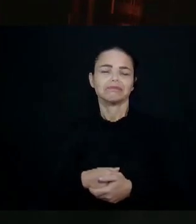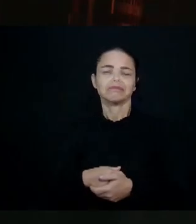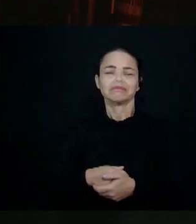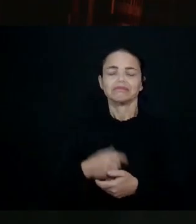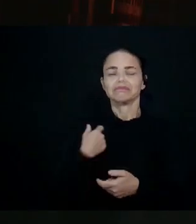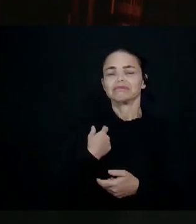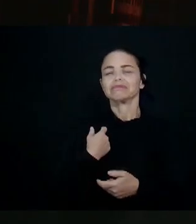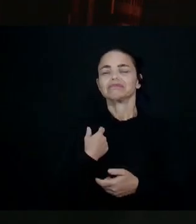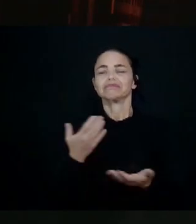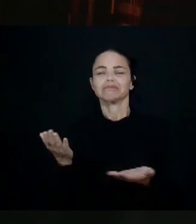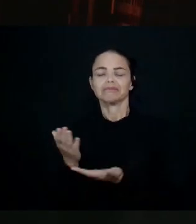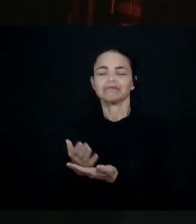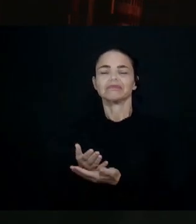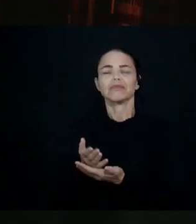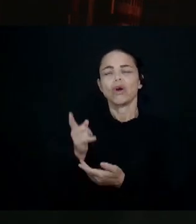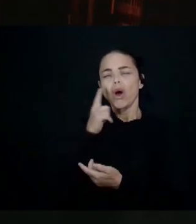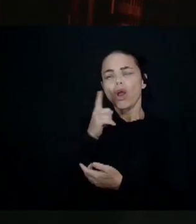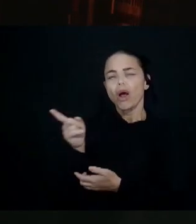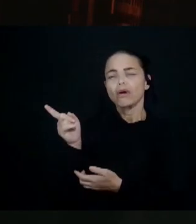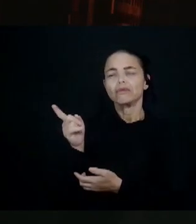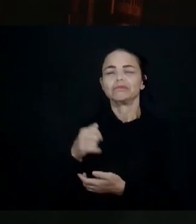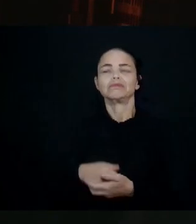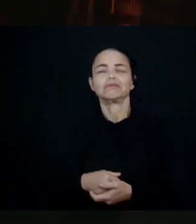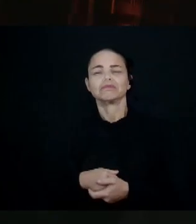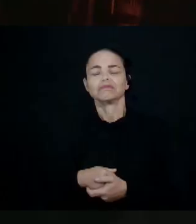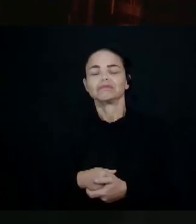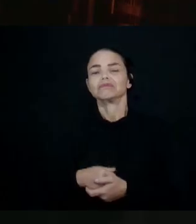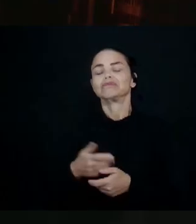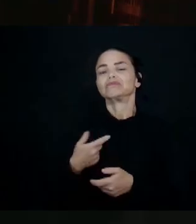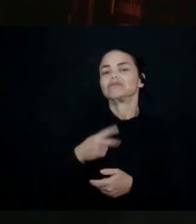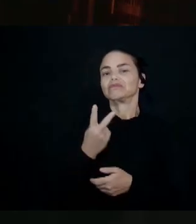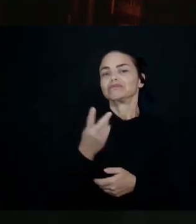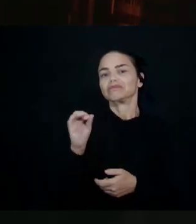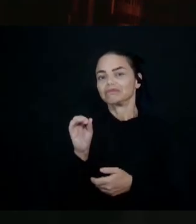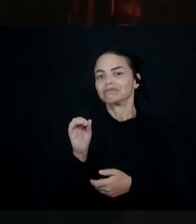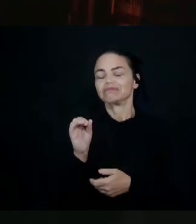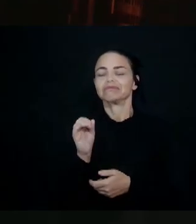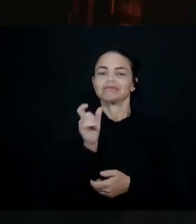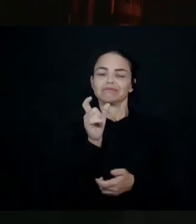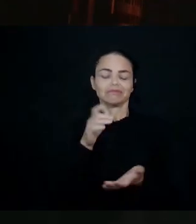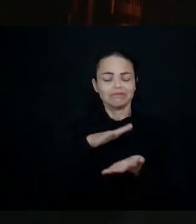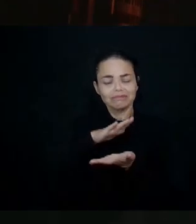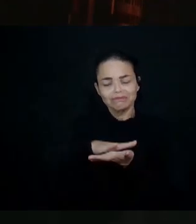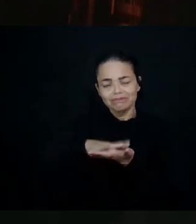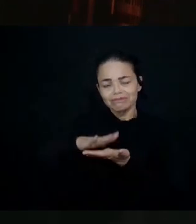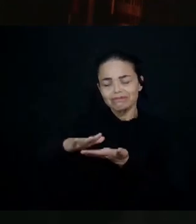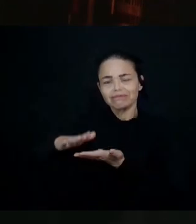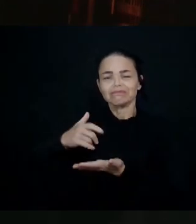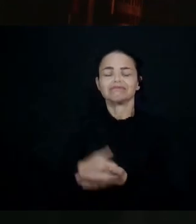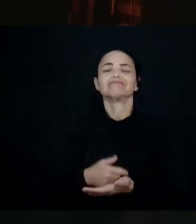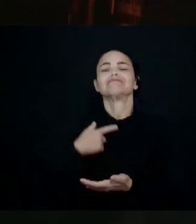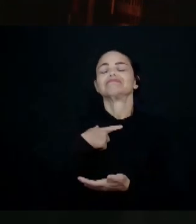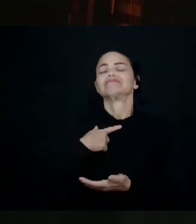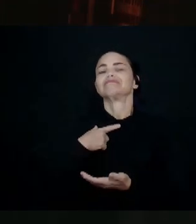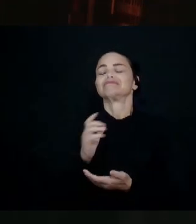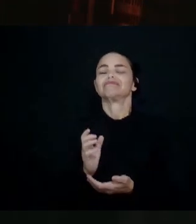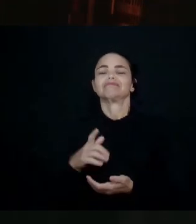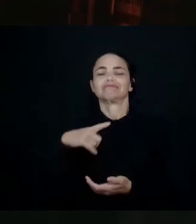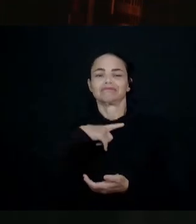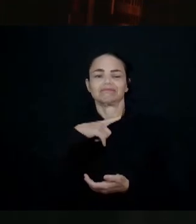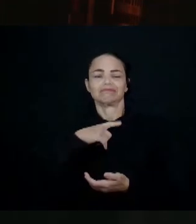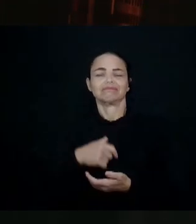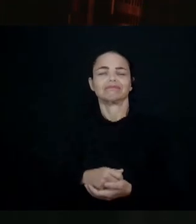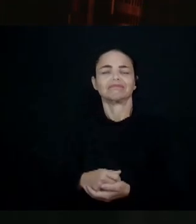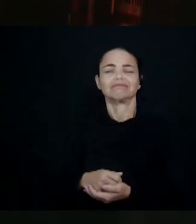figurinha, que você tiver querendo 20 figurinhas, né? Há casos específicos aí, claro, que tem ali